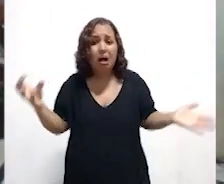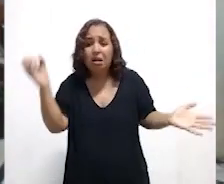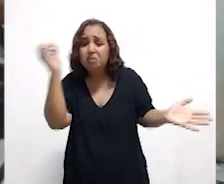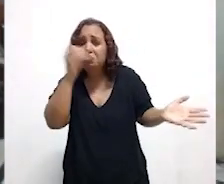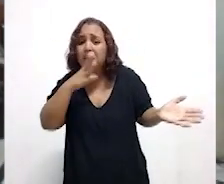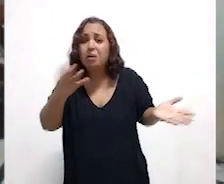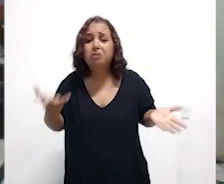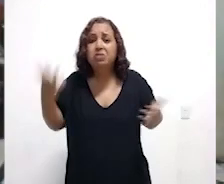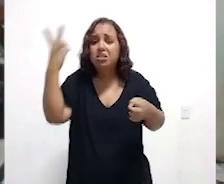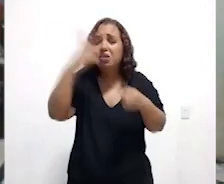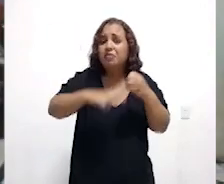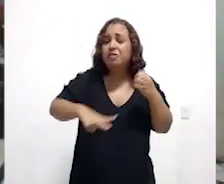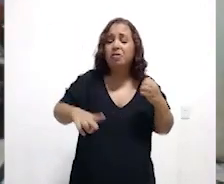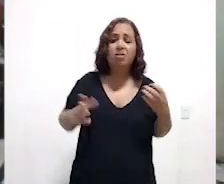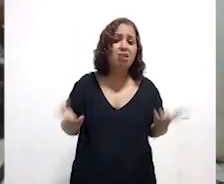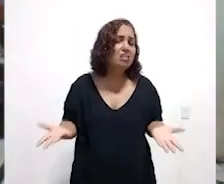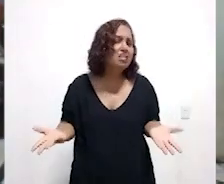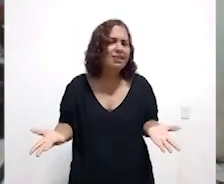violência.